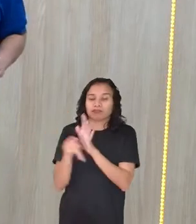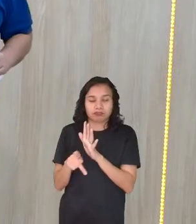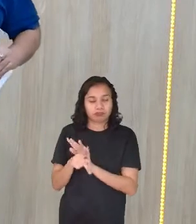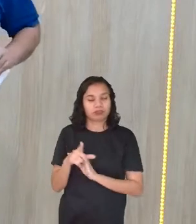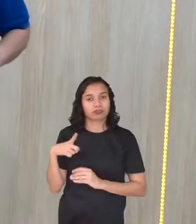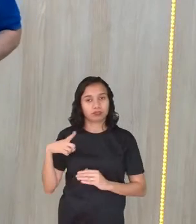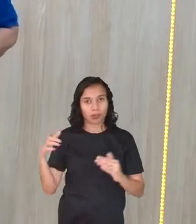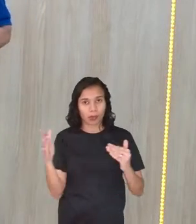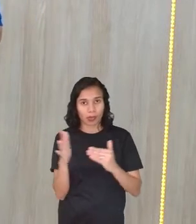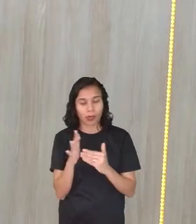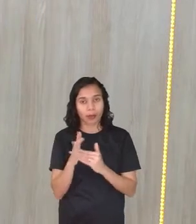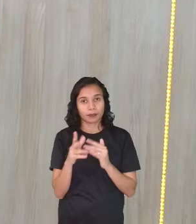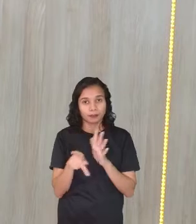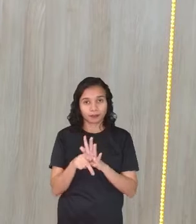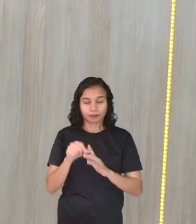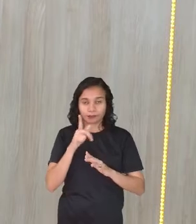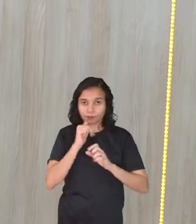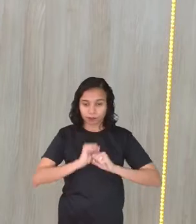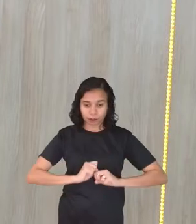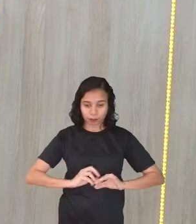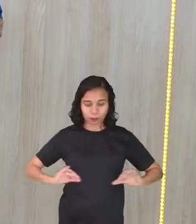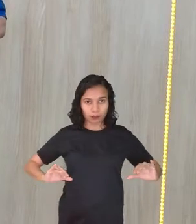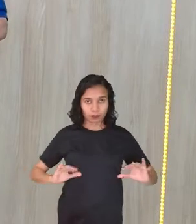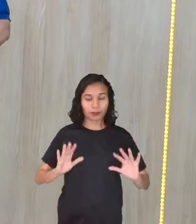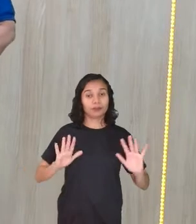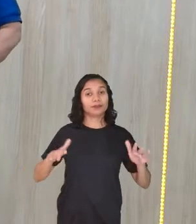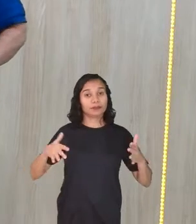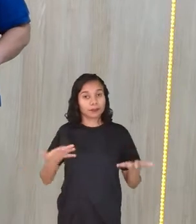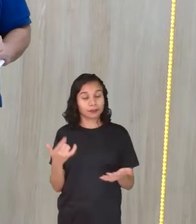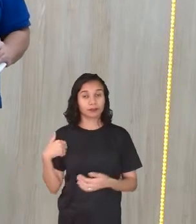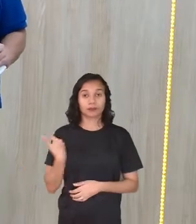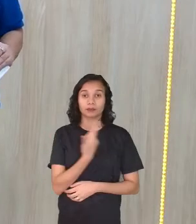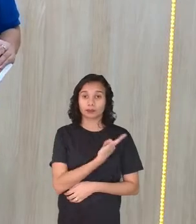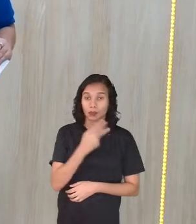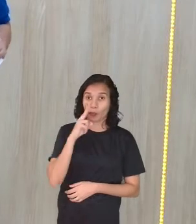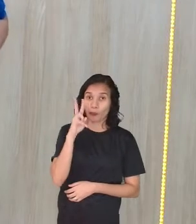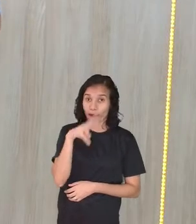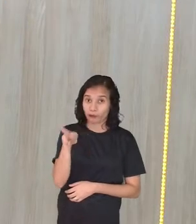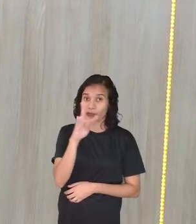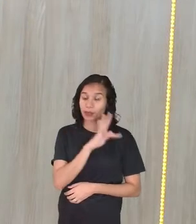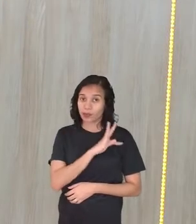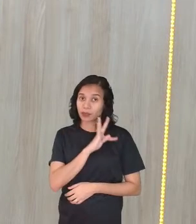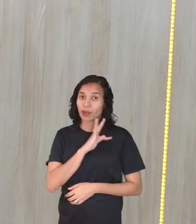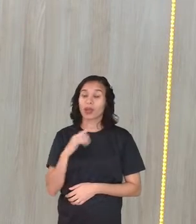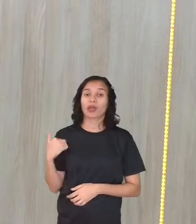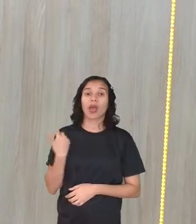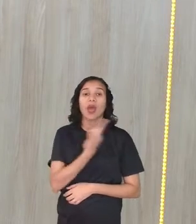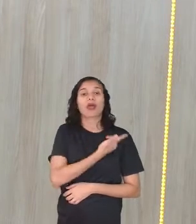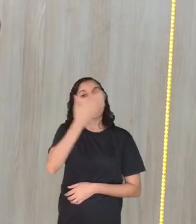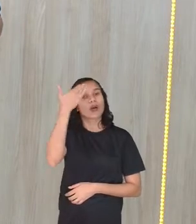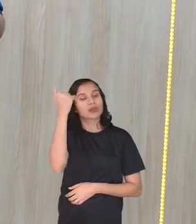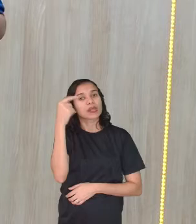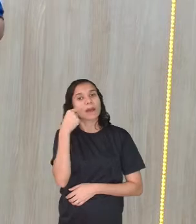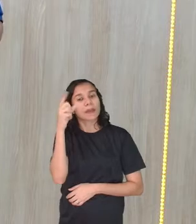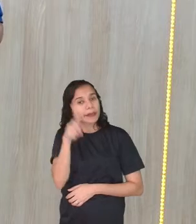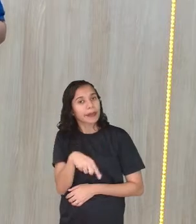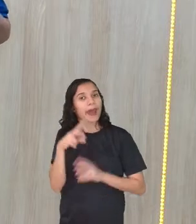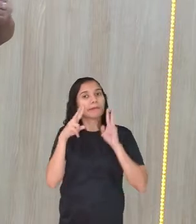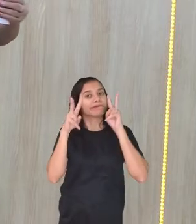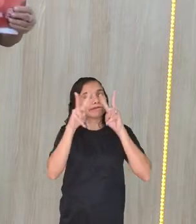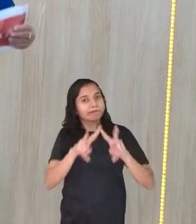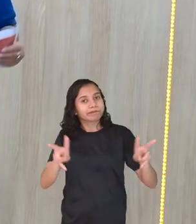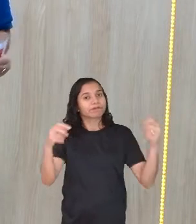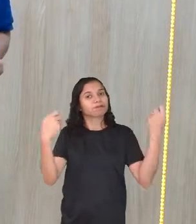vai até a questão aí dos lençóis freáticos. Então, nós vimos algumas técnicas e sabemos que essas técnicas, elas são bem-vindas